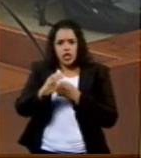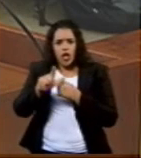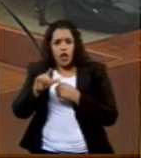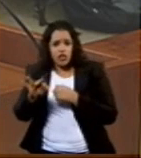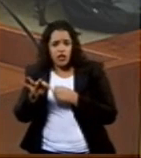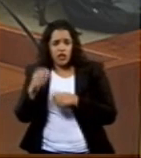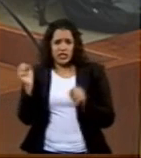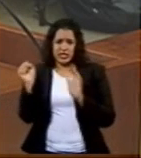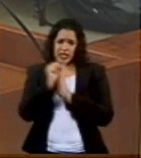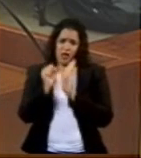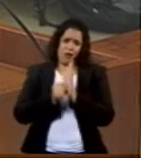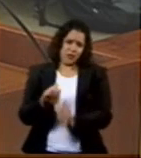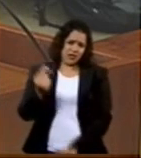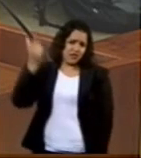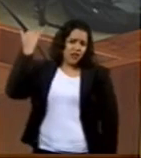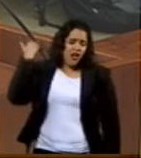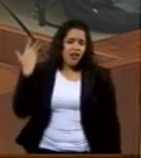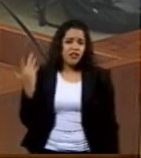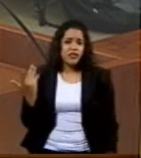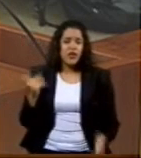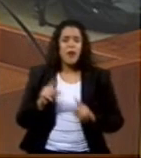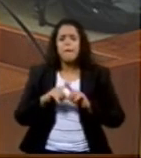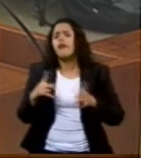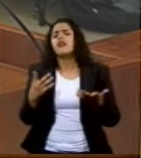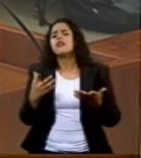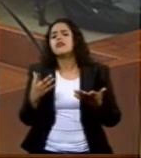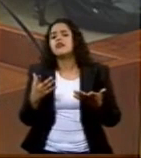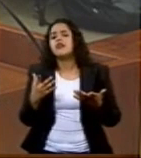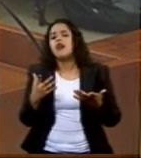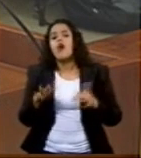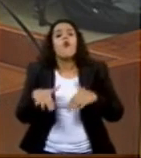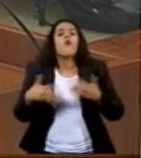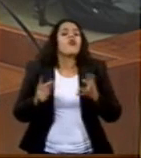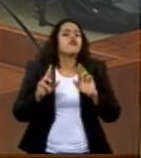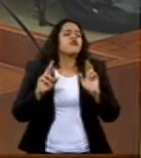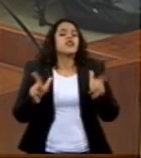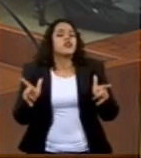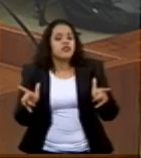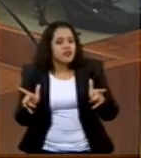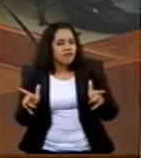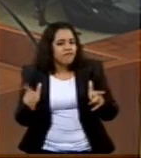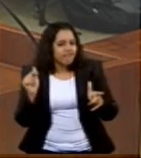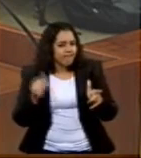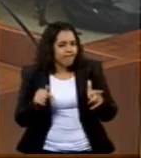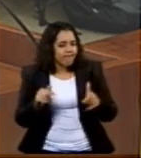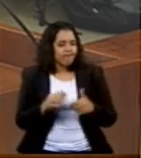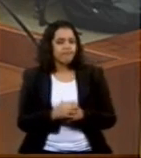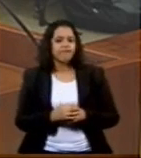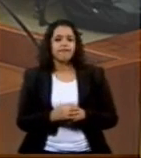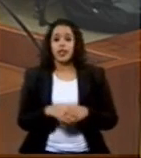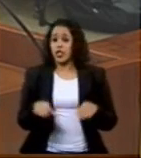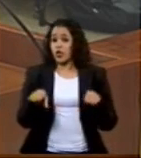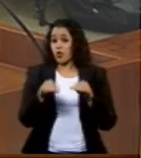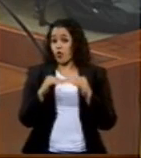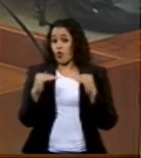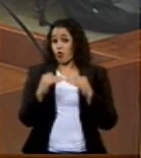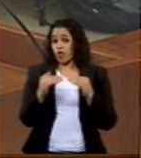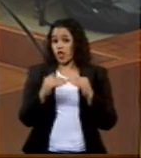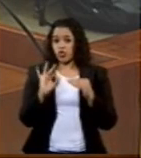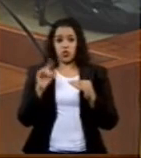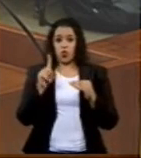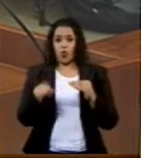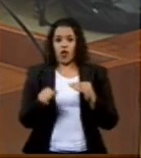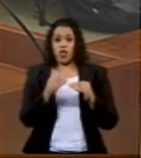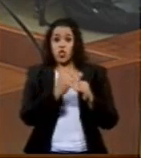século passado. Mas qual o ponto diferencial da questão? A igualdade não é